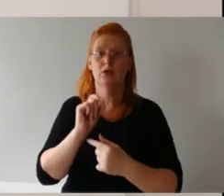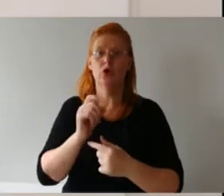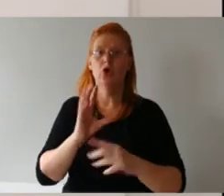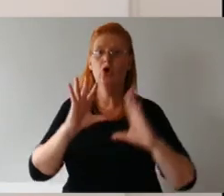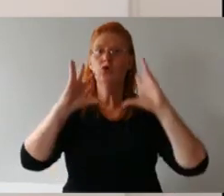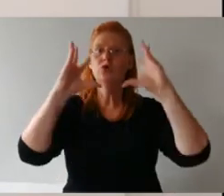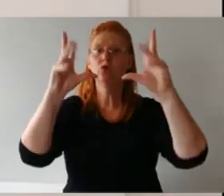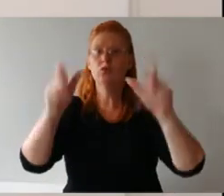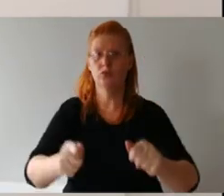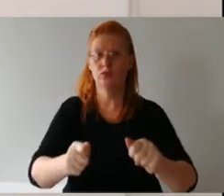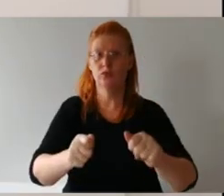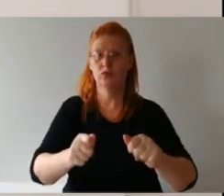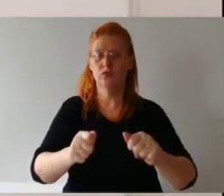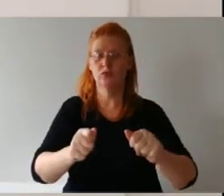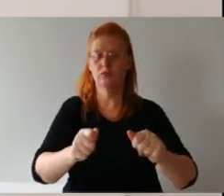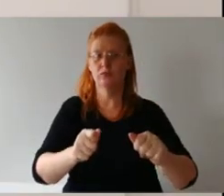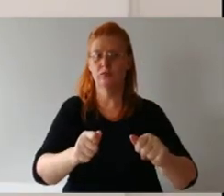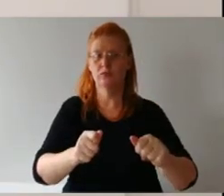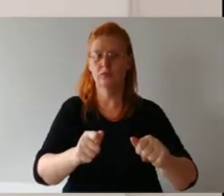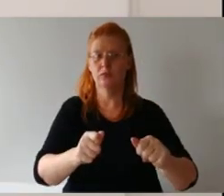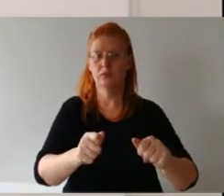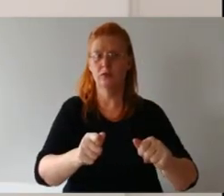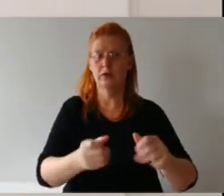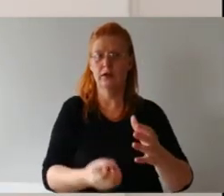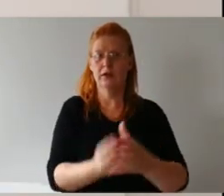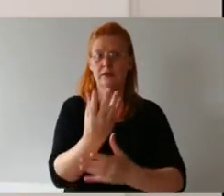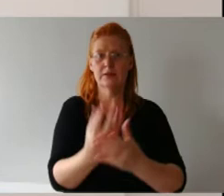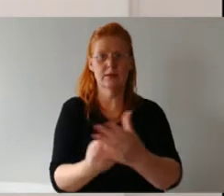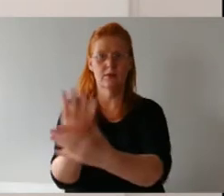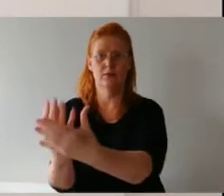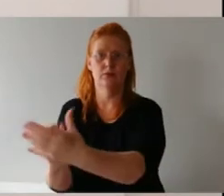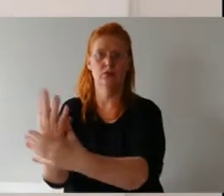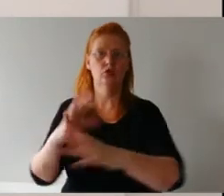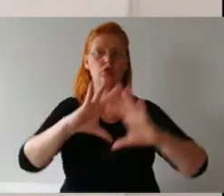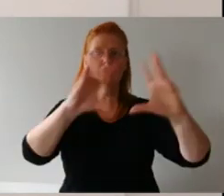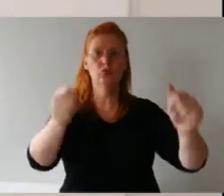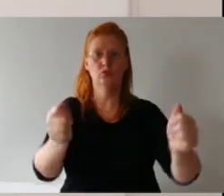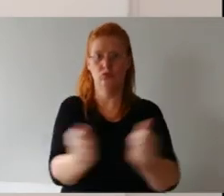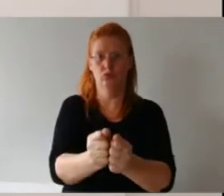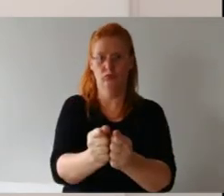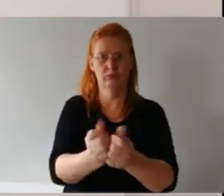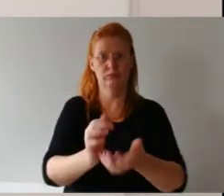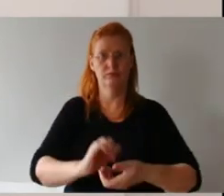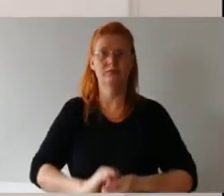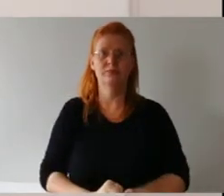os seres estando interligados, um interfere e faz parte da coexistência do outro.